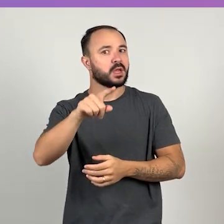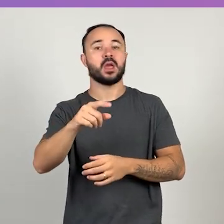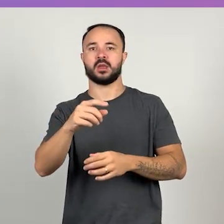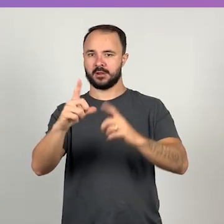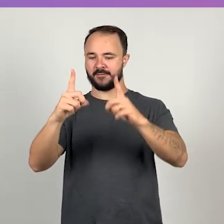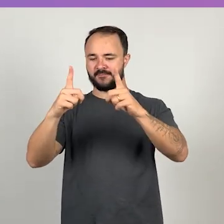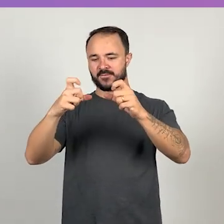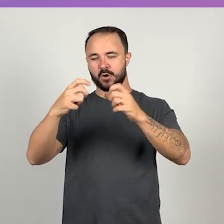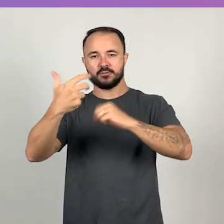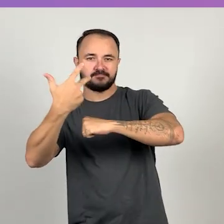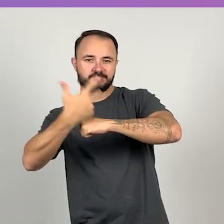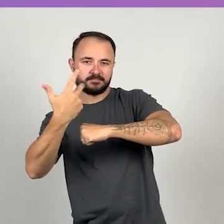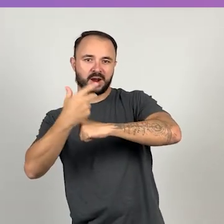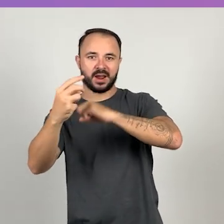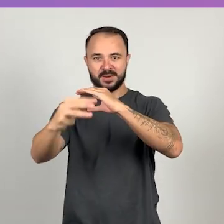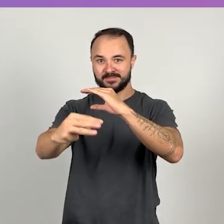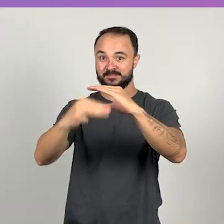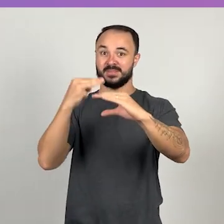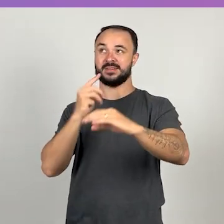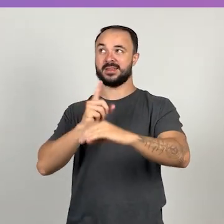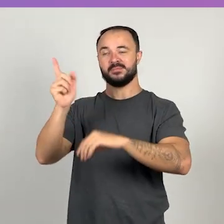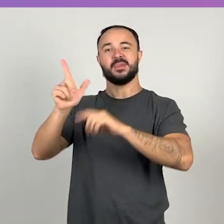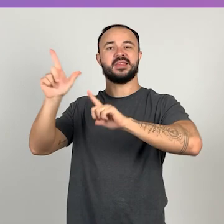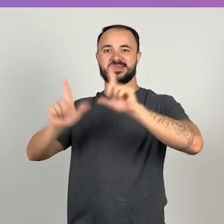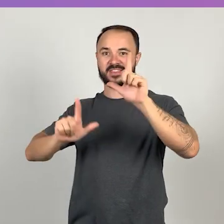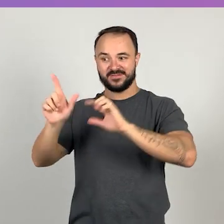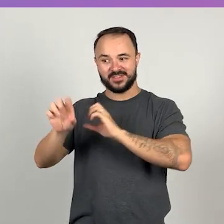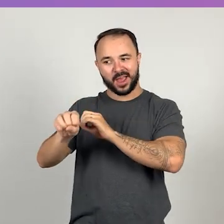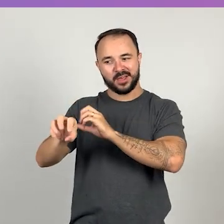de mandar fotos e vídeos aqui para